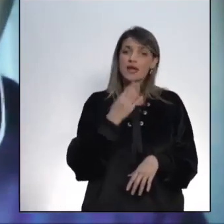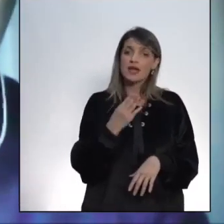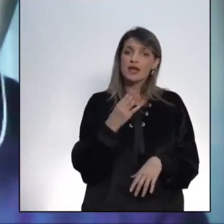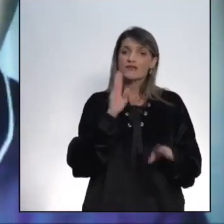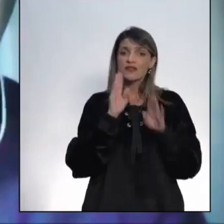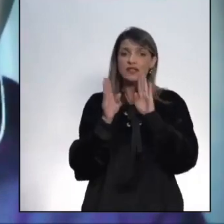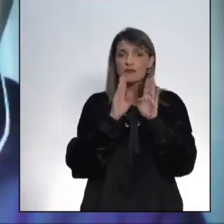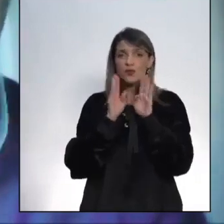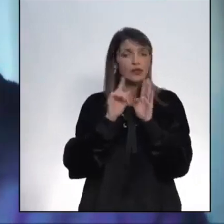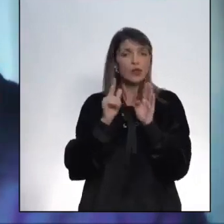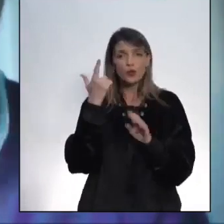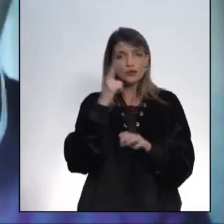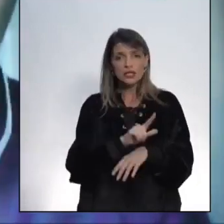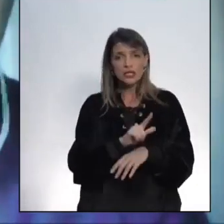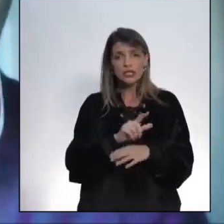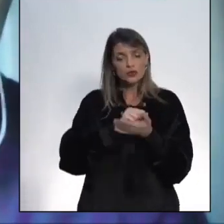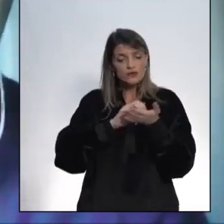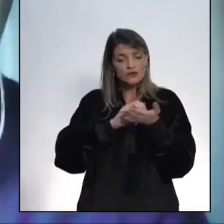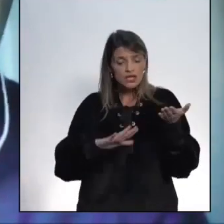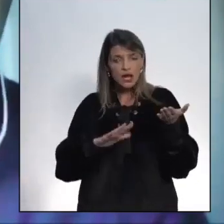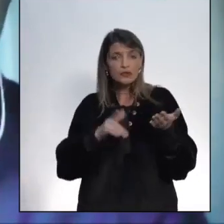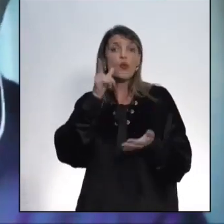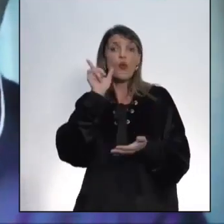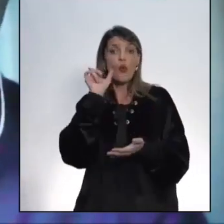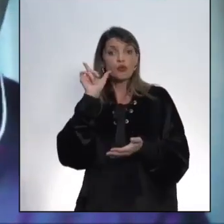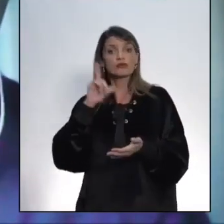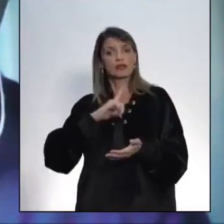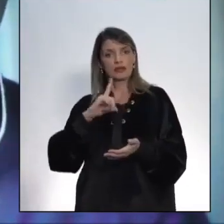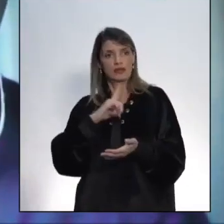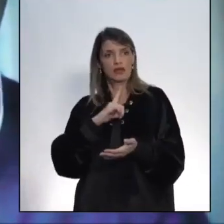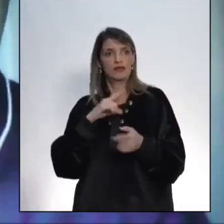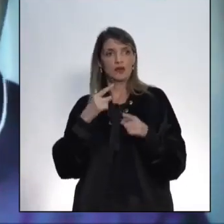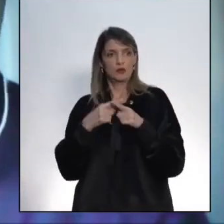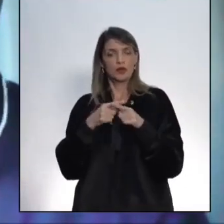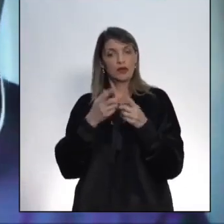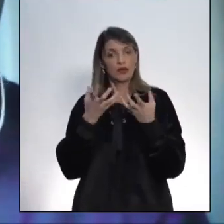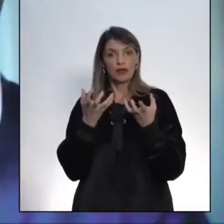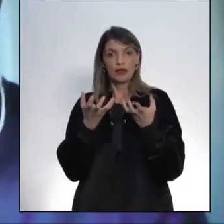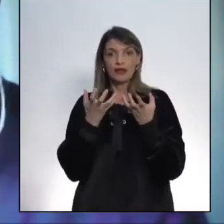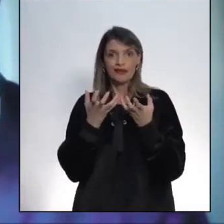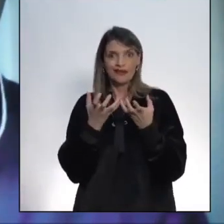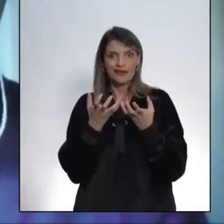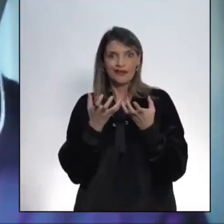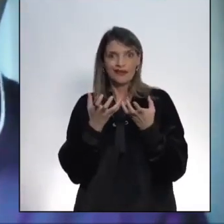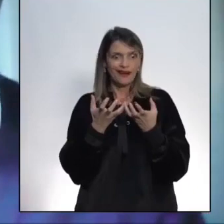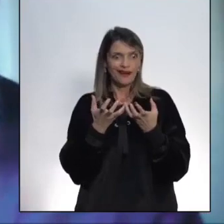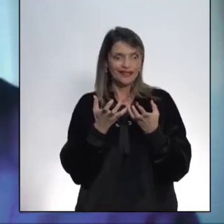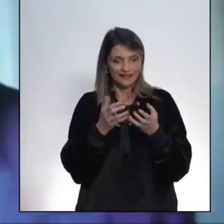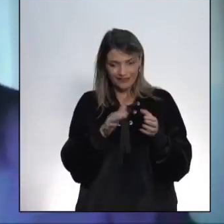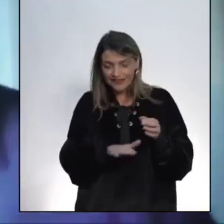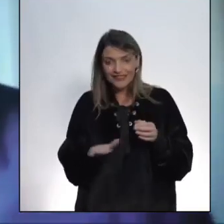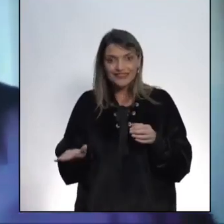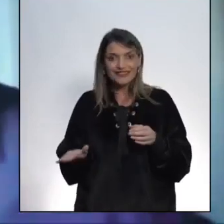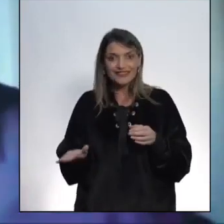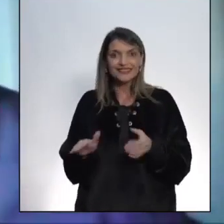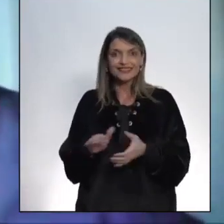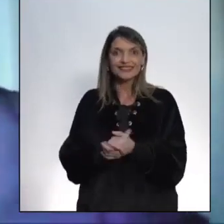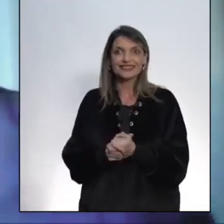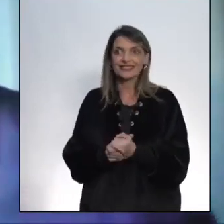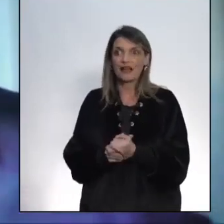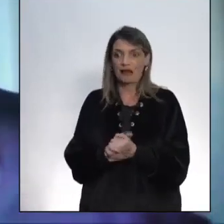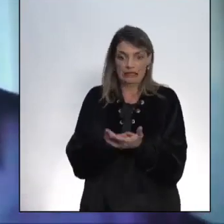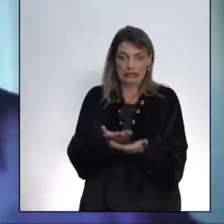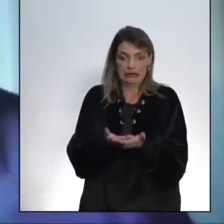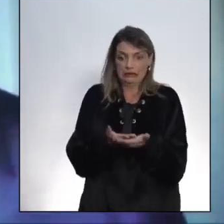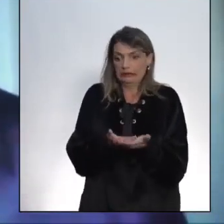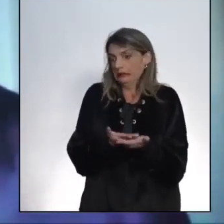fazer uma atividade que já foi colocada ontem, né? Porque ela queria ocupar o menino, ela não queria que deixasse parecer que não